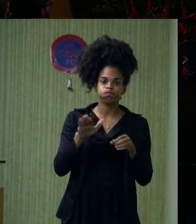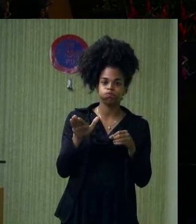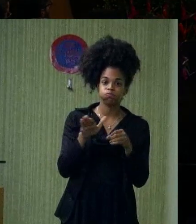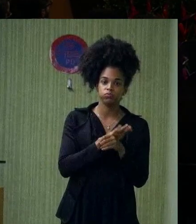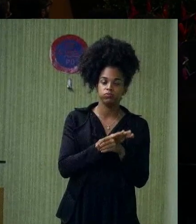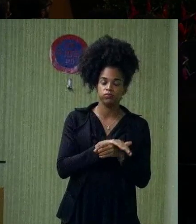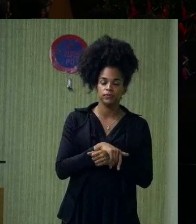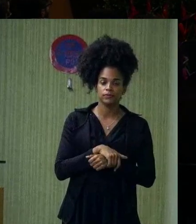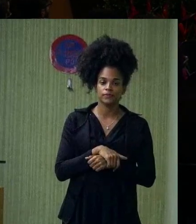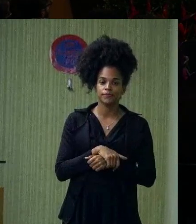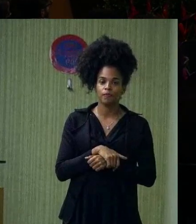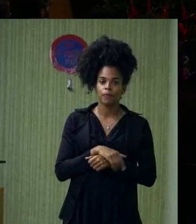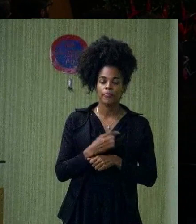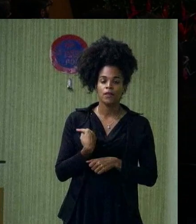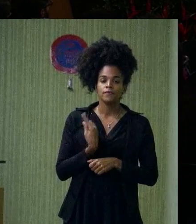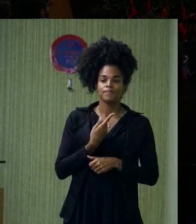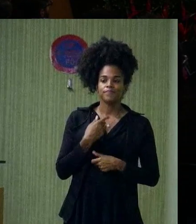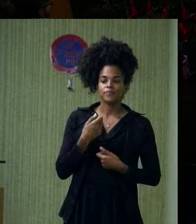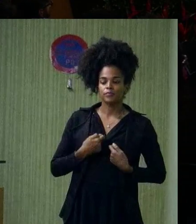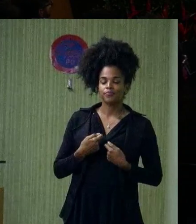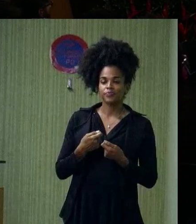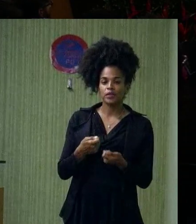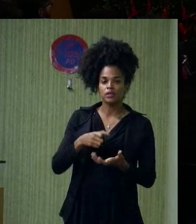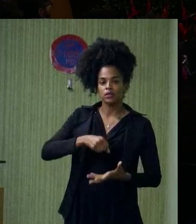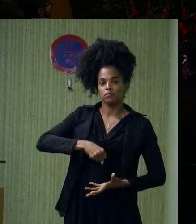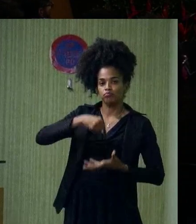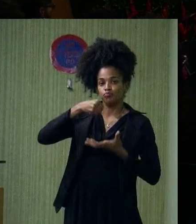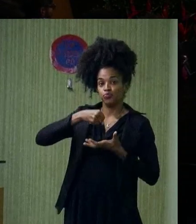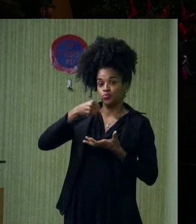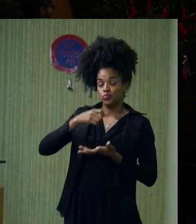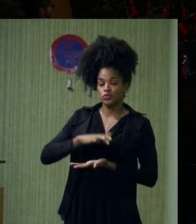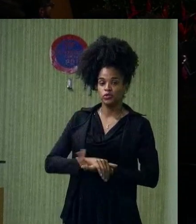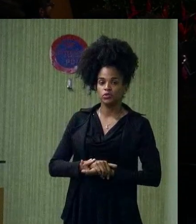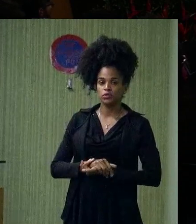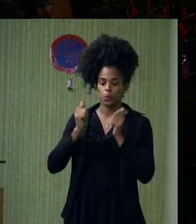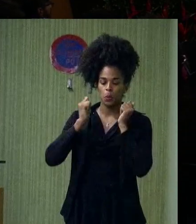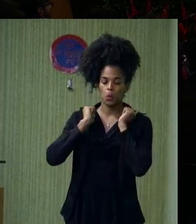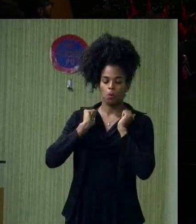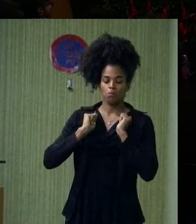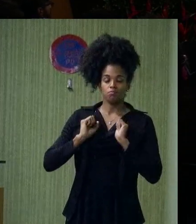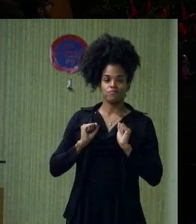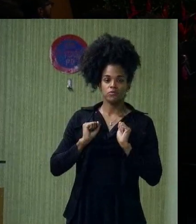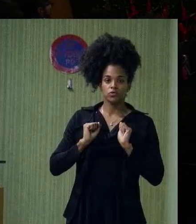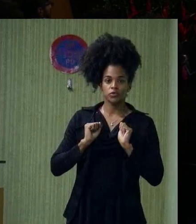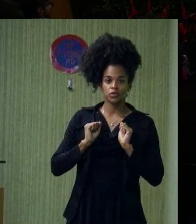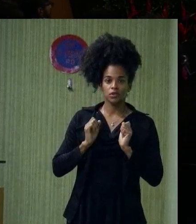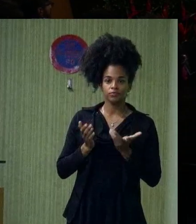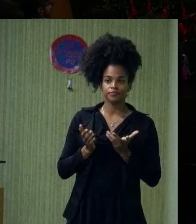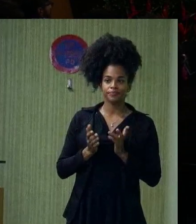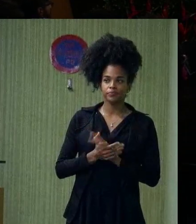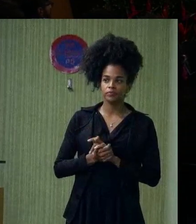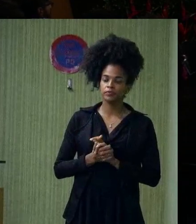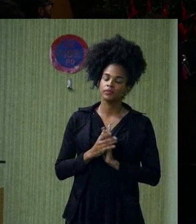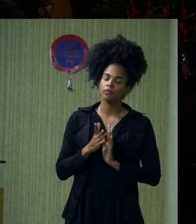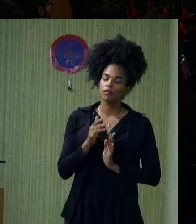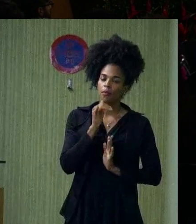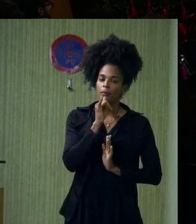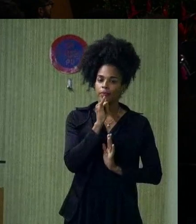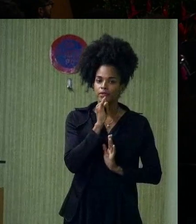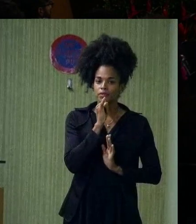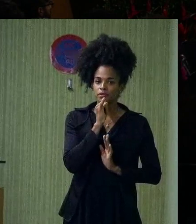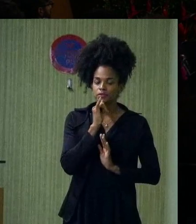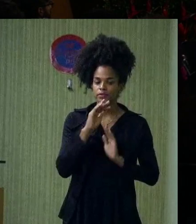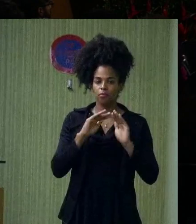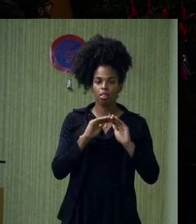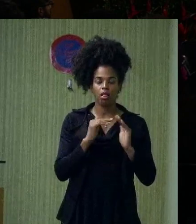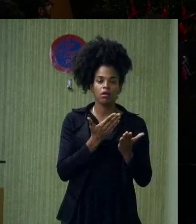mochilas porque a preocupação que se tinha com o passar das semanas ela ia mudando então ah mas se a escola estiver disponível ela deve